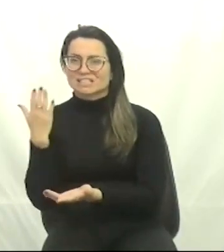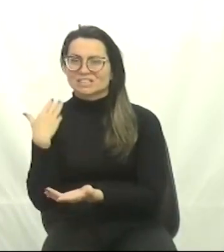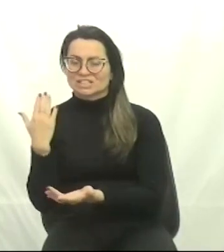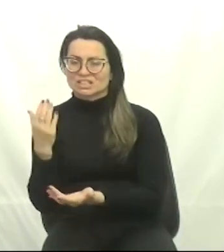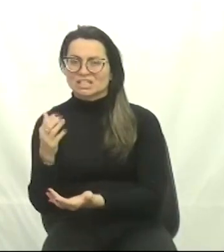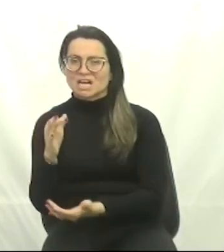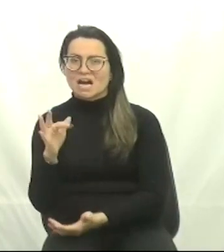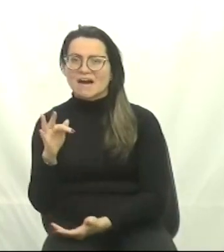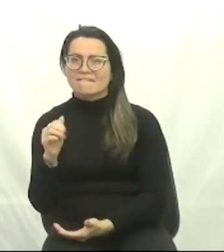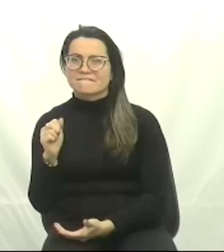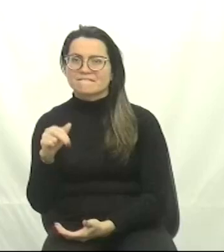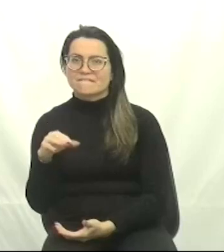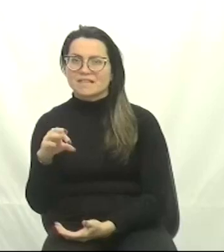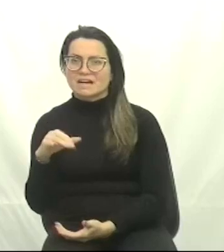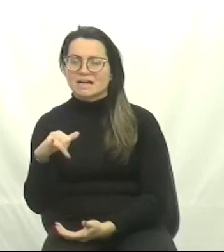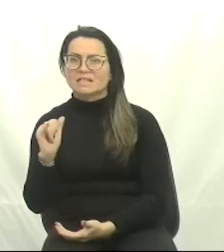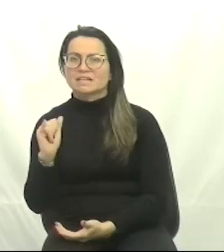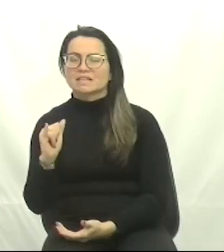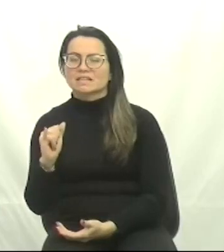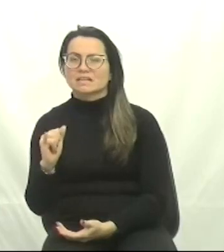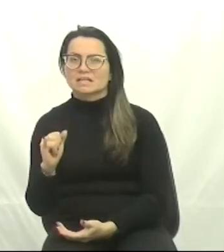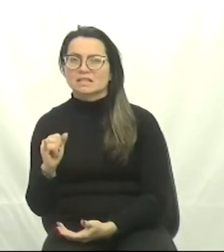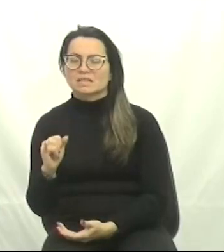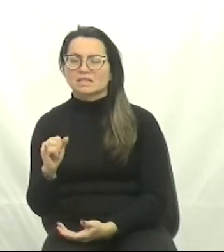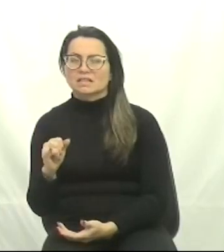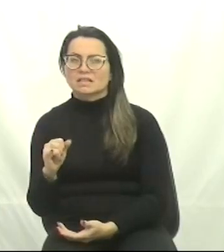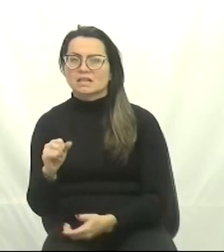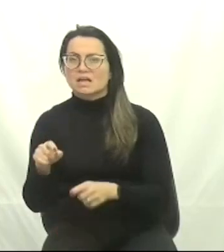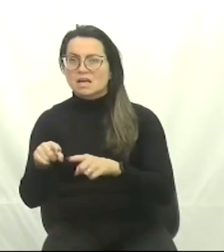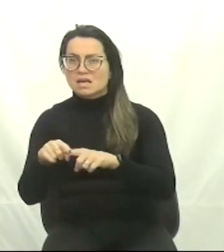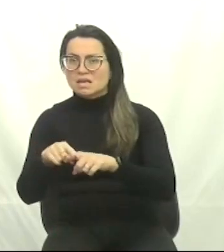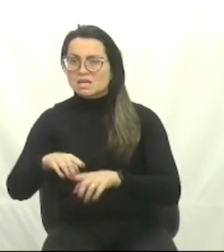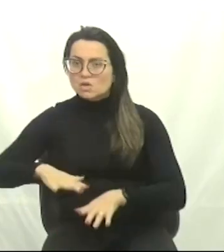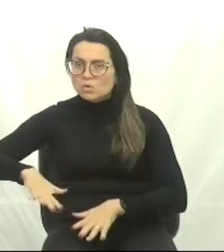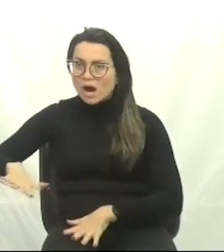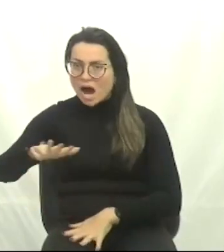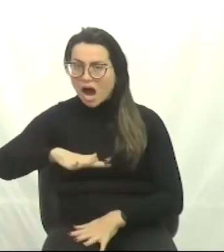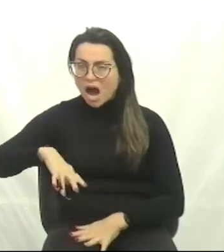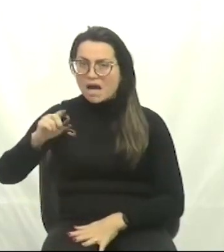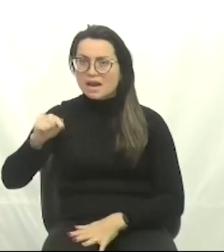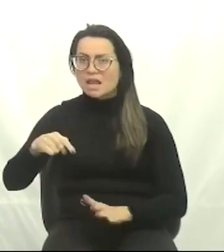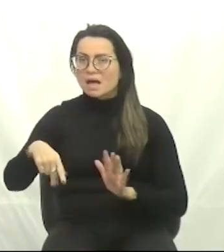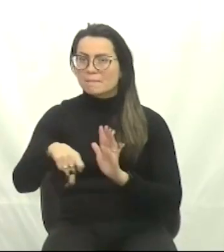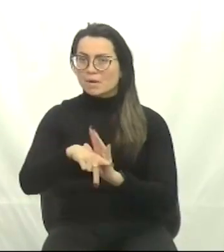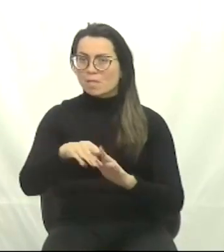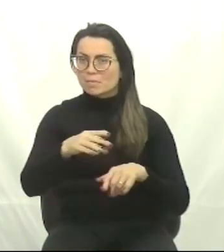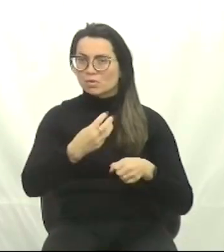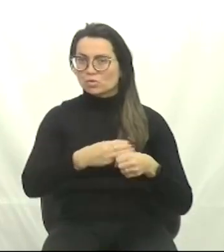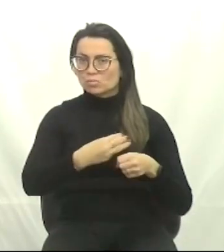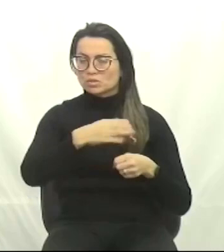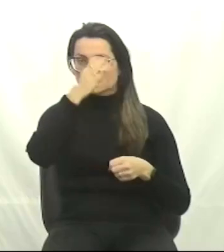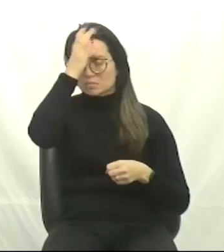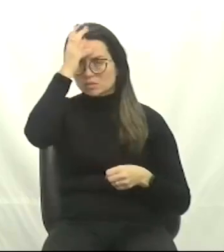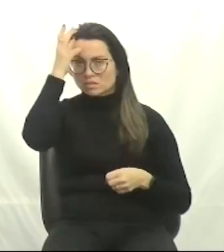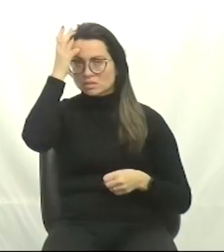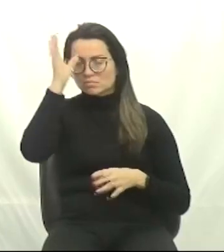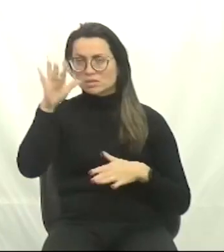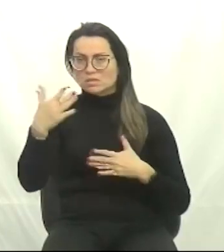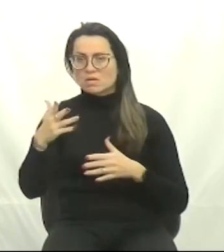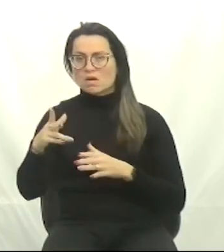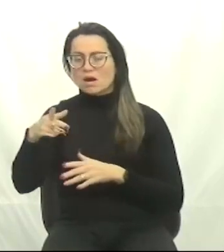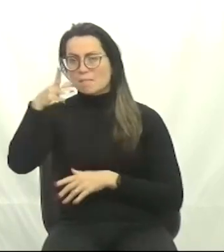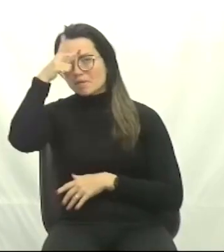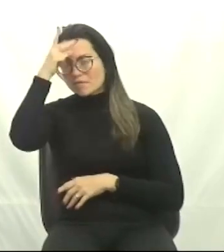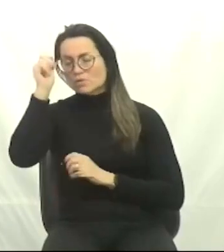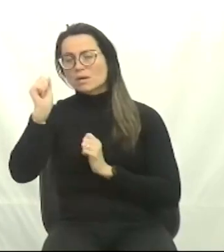que ainda faz parte de um terreno de propriedade do município de Criciúma. Então, ou seja, a prefeitura ainda pode administrar